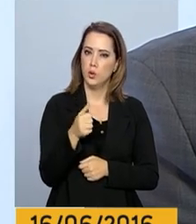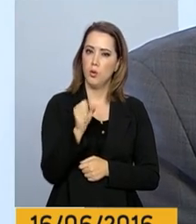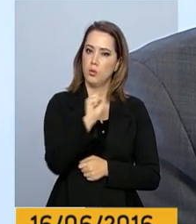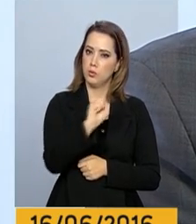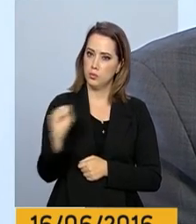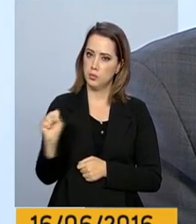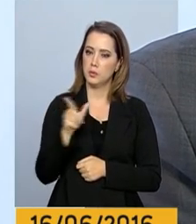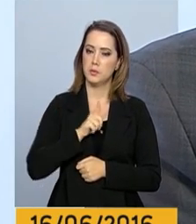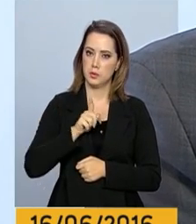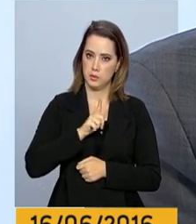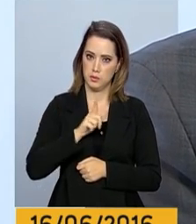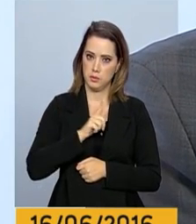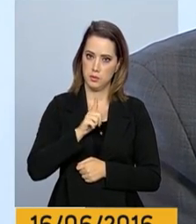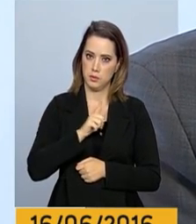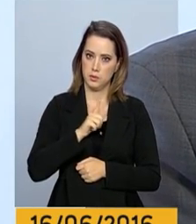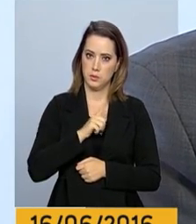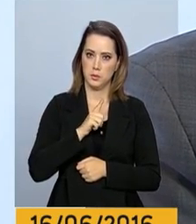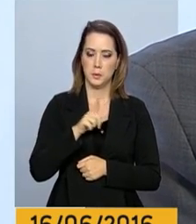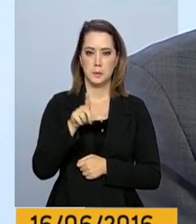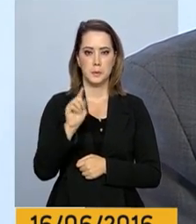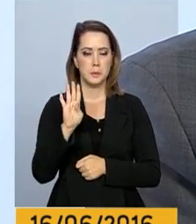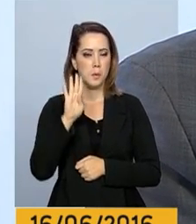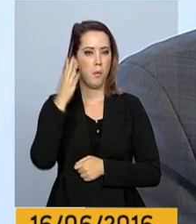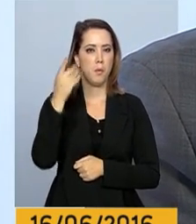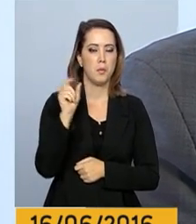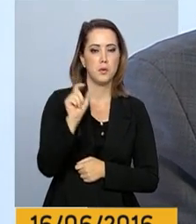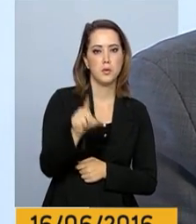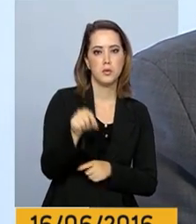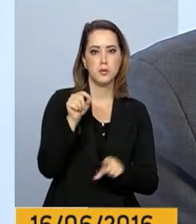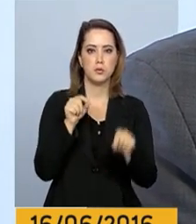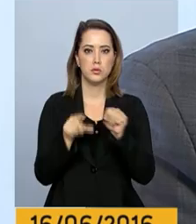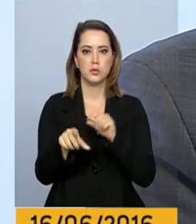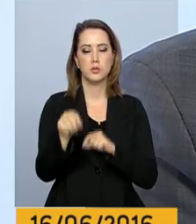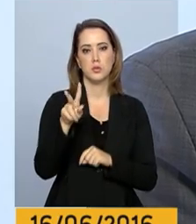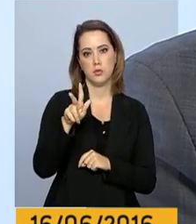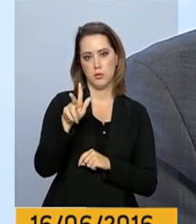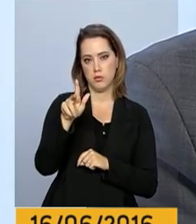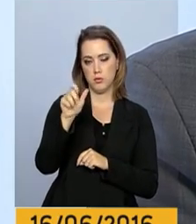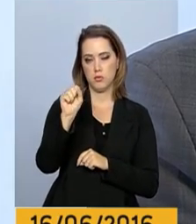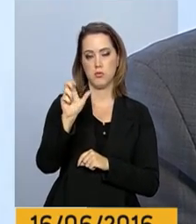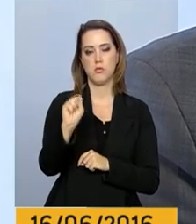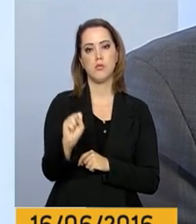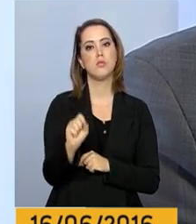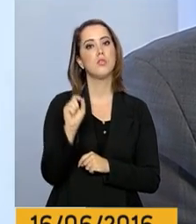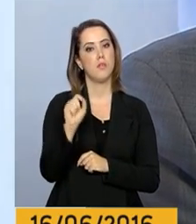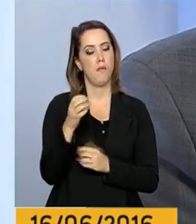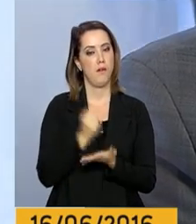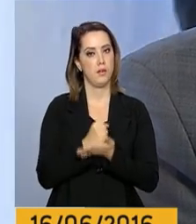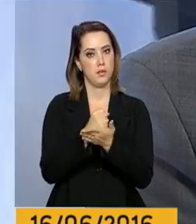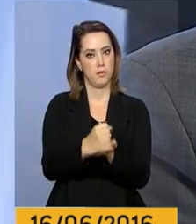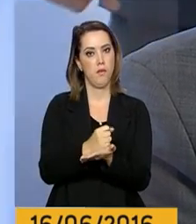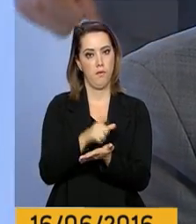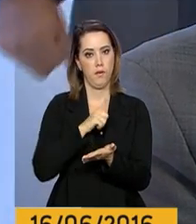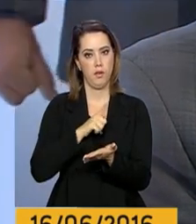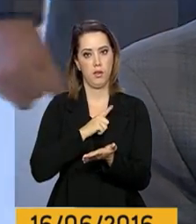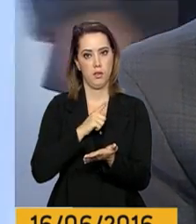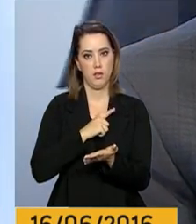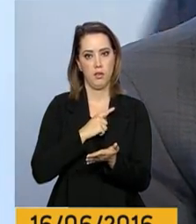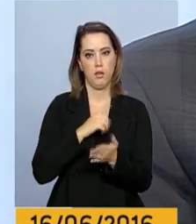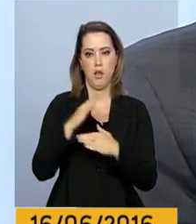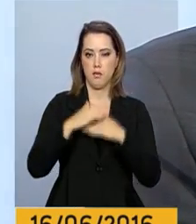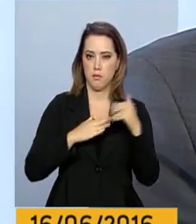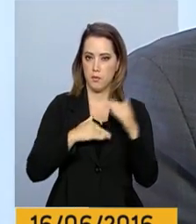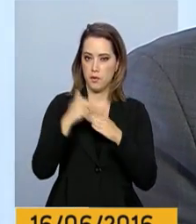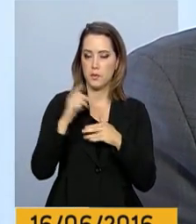algumas priorizações nas vagas ofertadas, por exemplo, engenharias, formação de professores, algumas regiões do país, norte e nordeste.